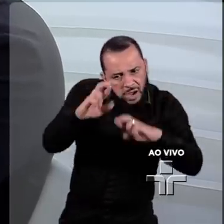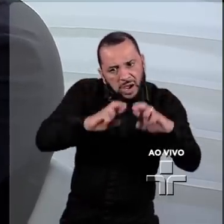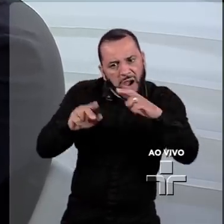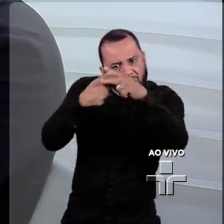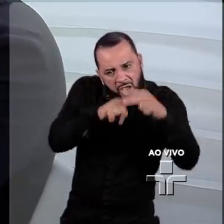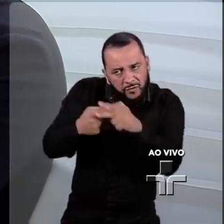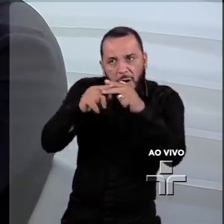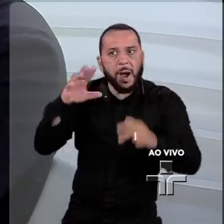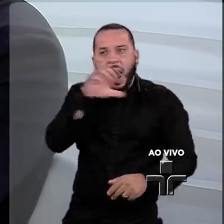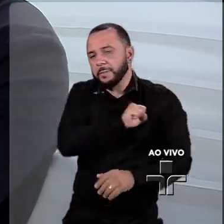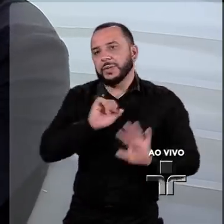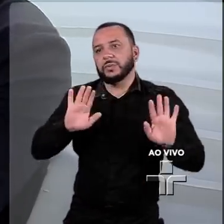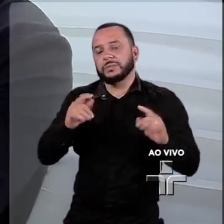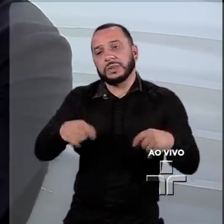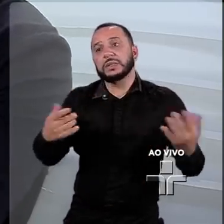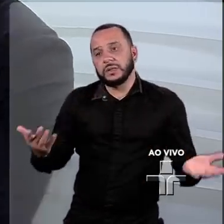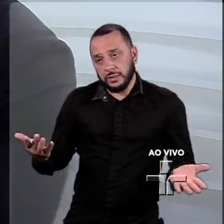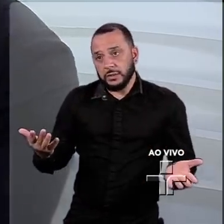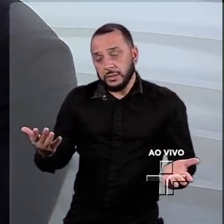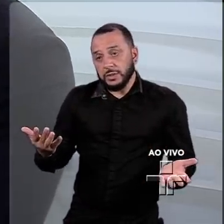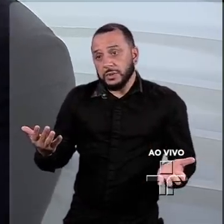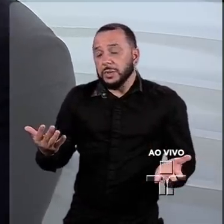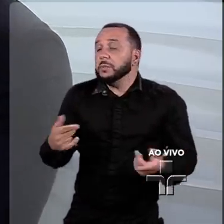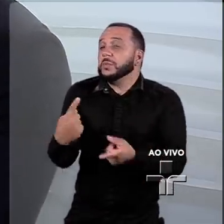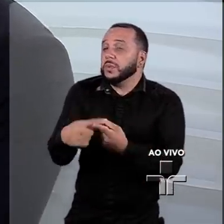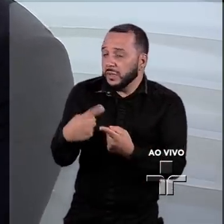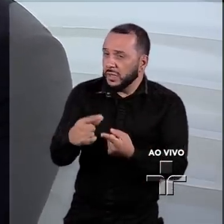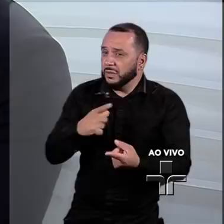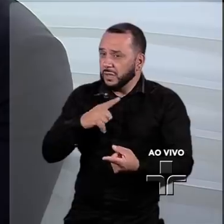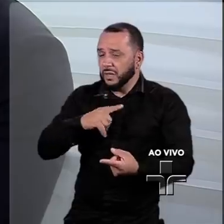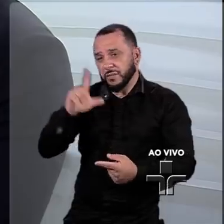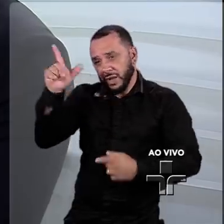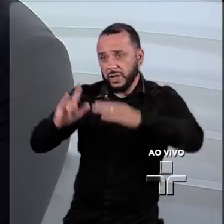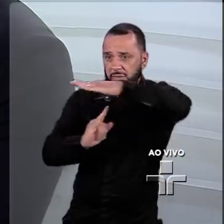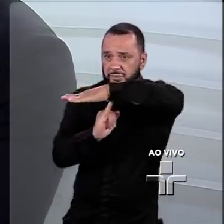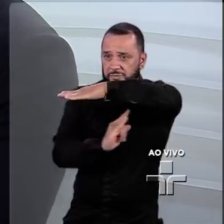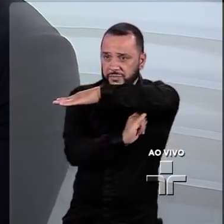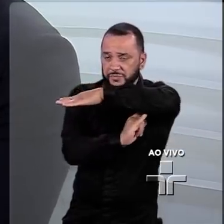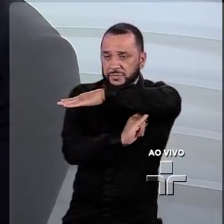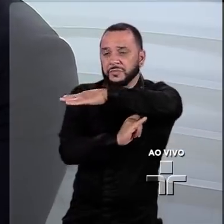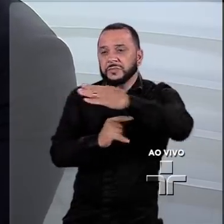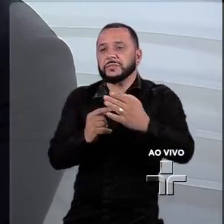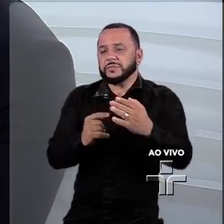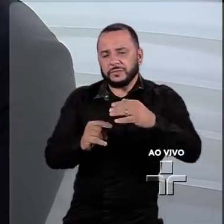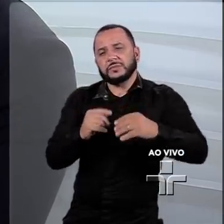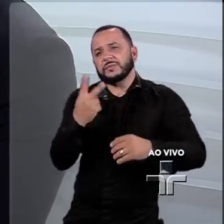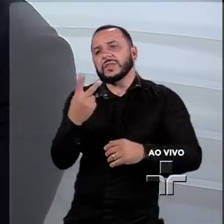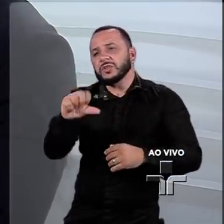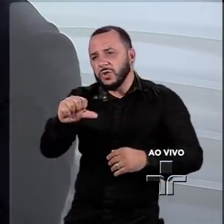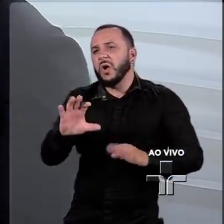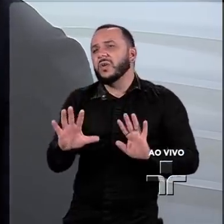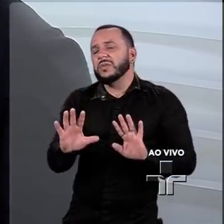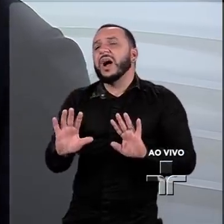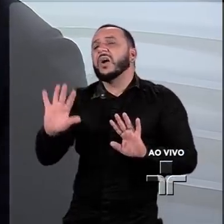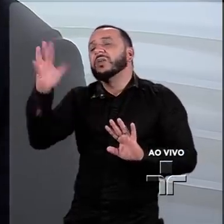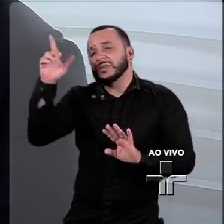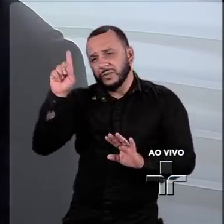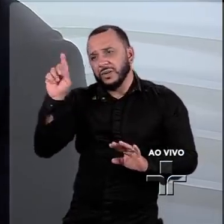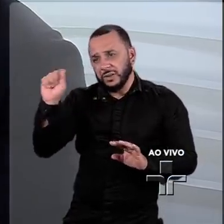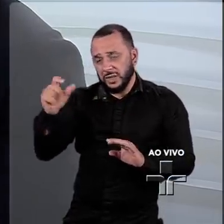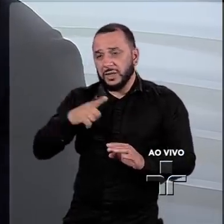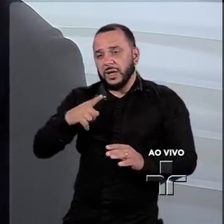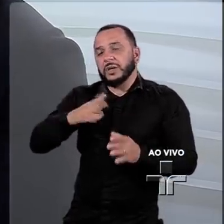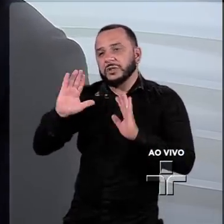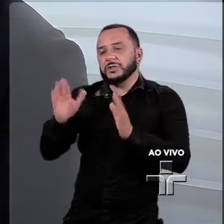quando necessário. Por conta do que a gente teve lá no viaduto da Marginal Pinheiros, a gente resolveu solicitar ao Tribunal